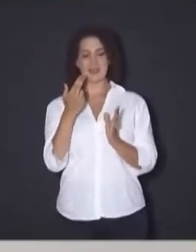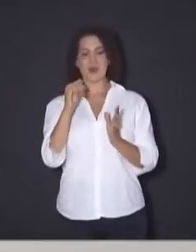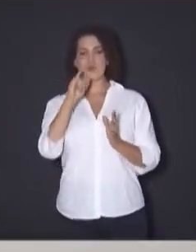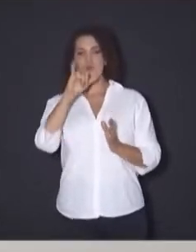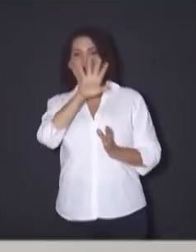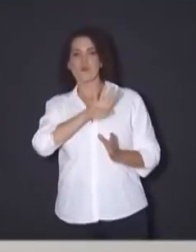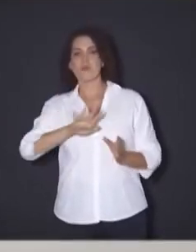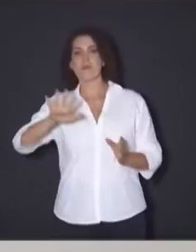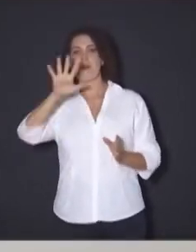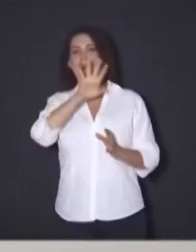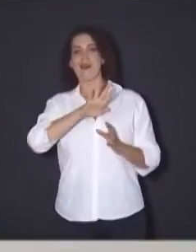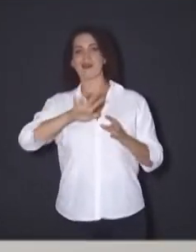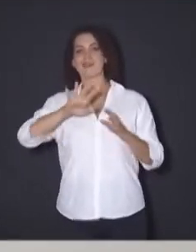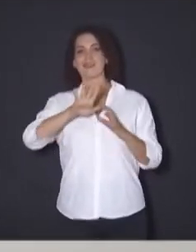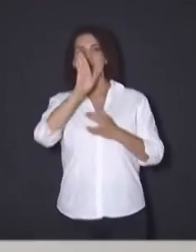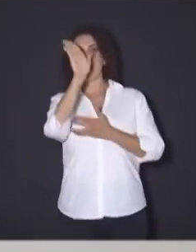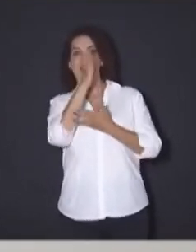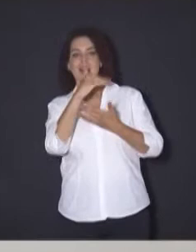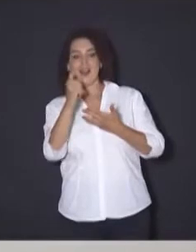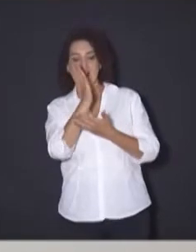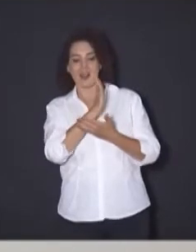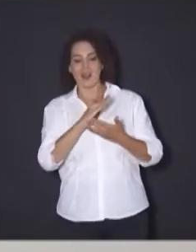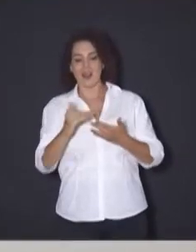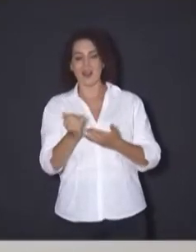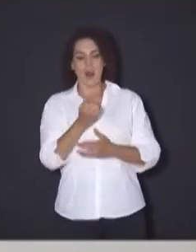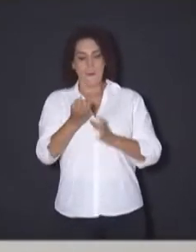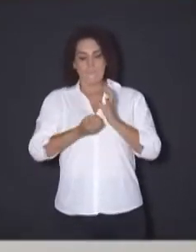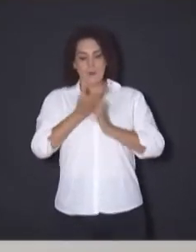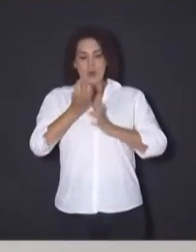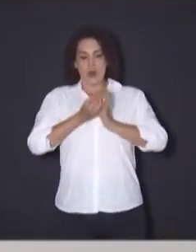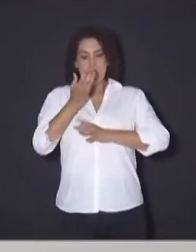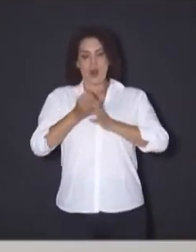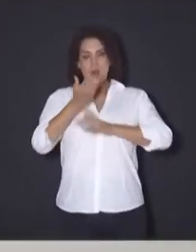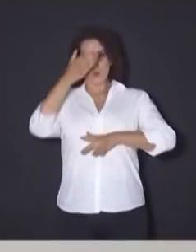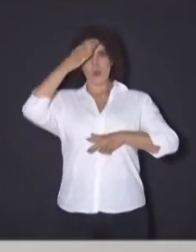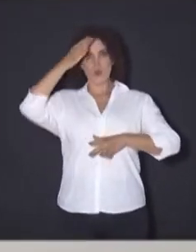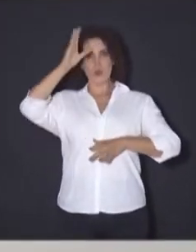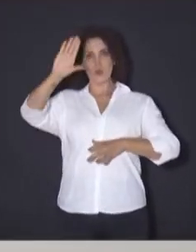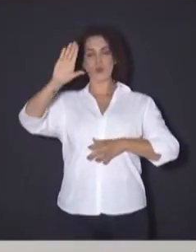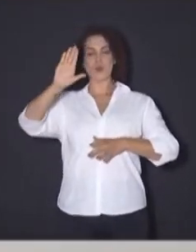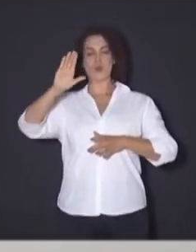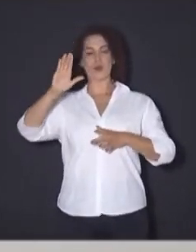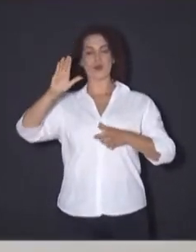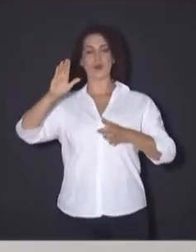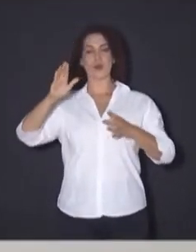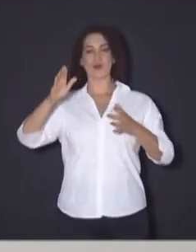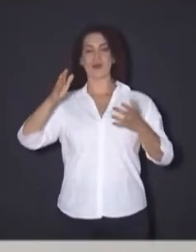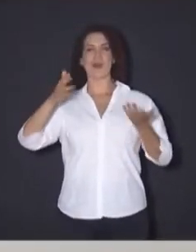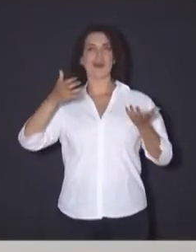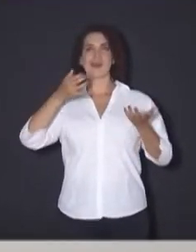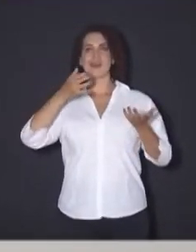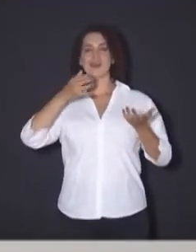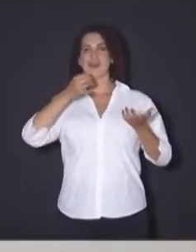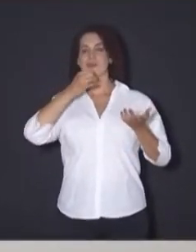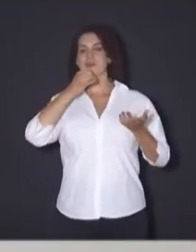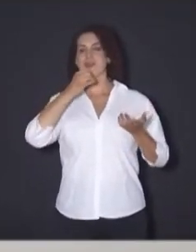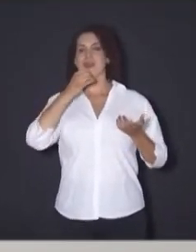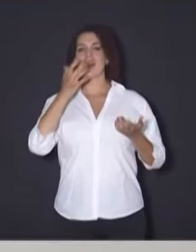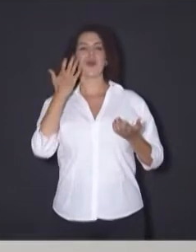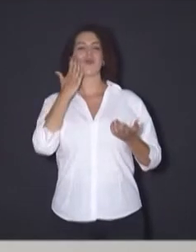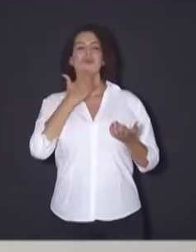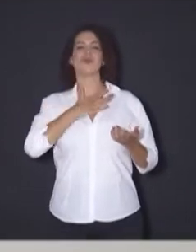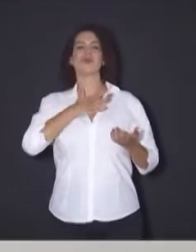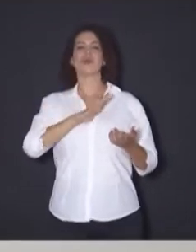de produção cultural ao mesmo tempo e ao mesmo tempo de eu usar uma palavra que não se goste nos